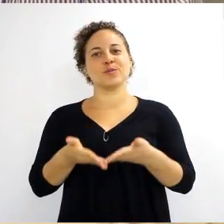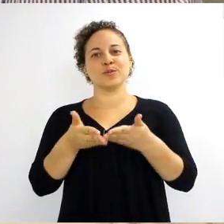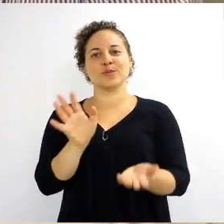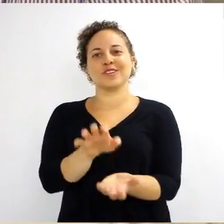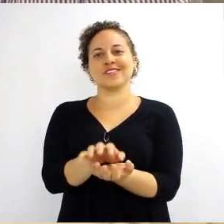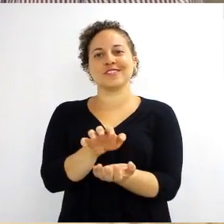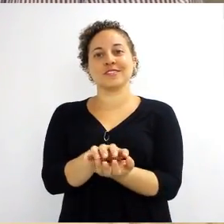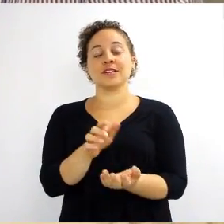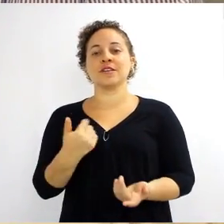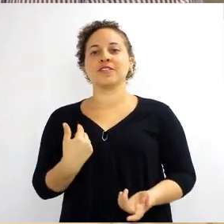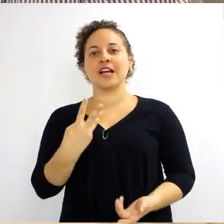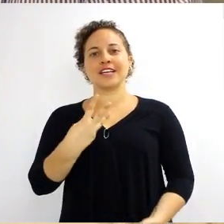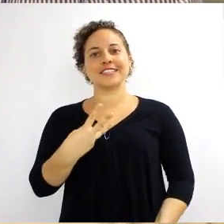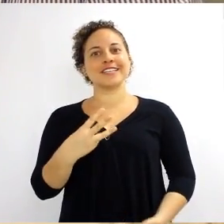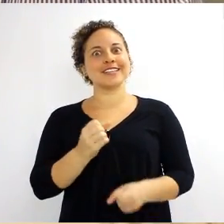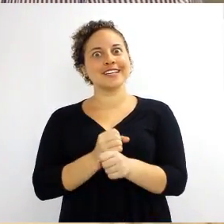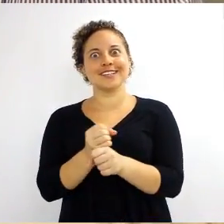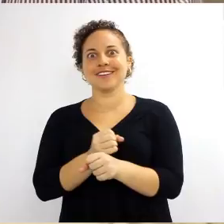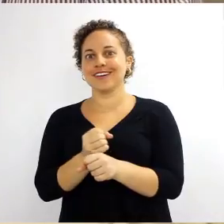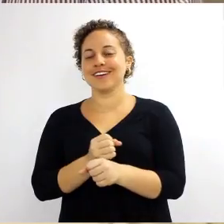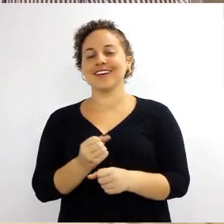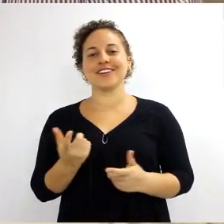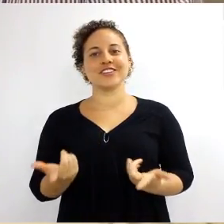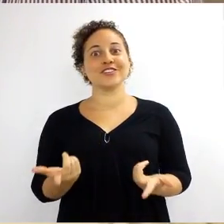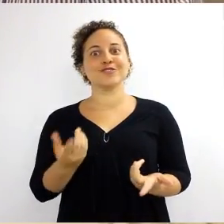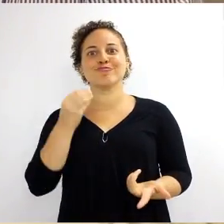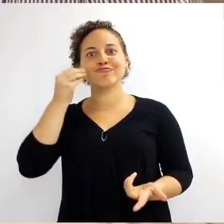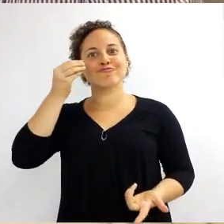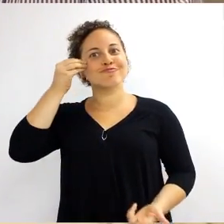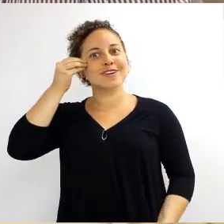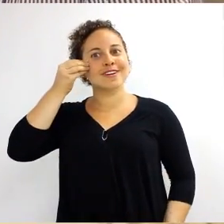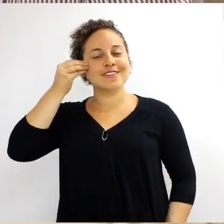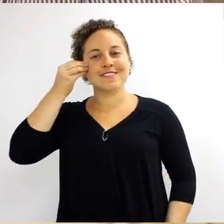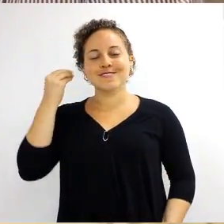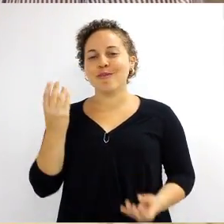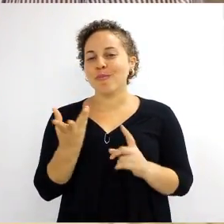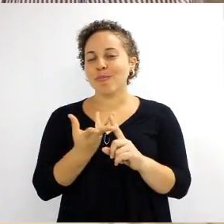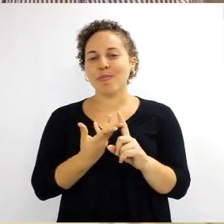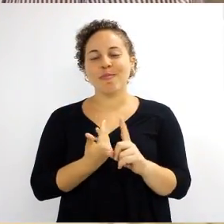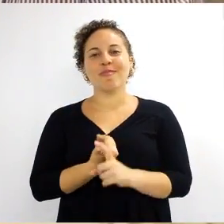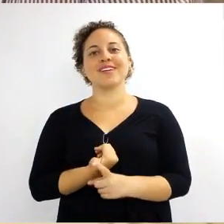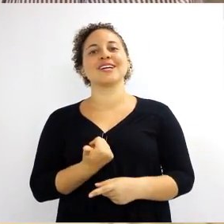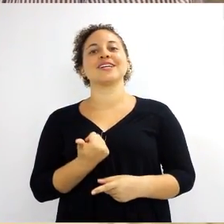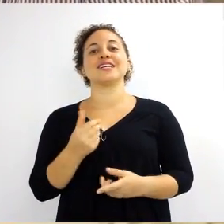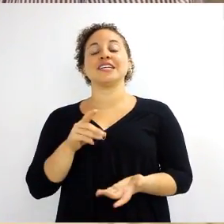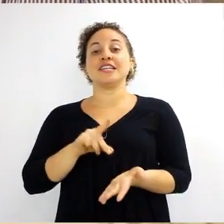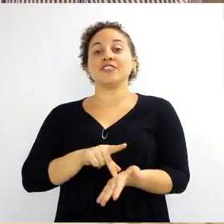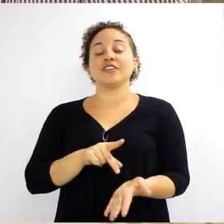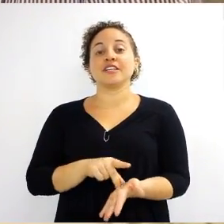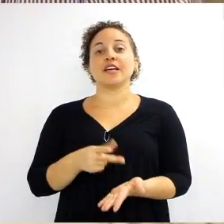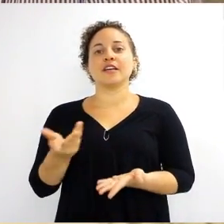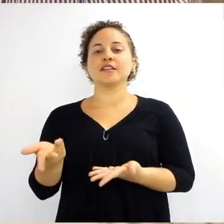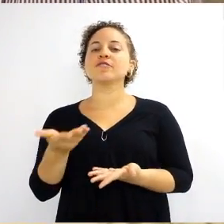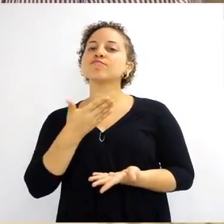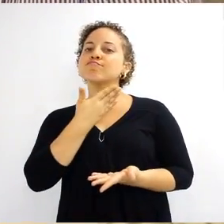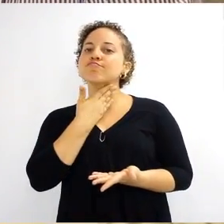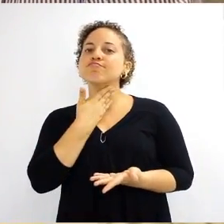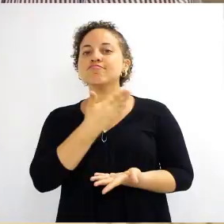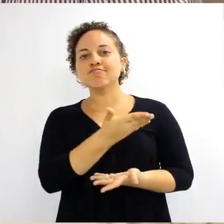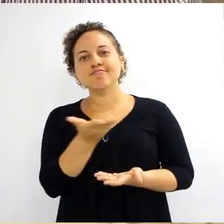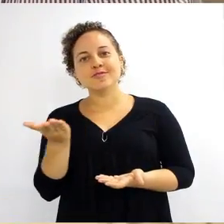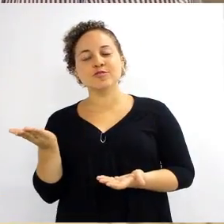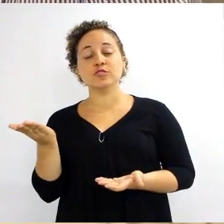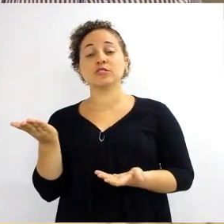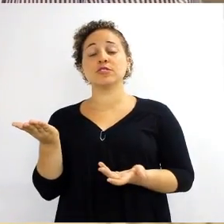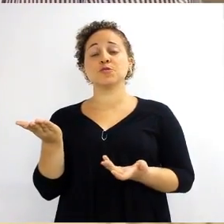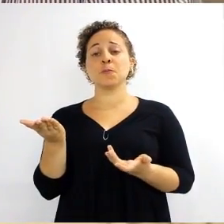33 anos, então tem experiência para dar e vender, não é? E ele vai conversar com vocês